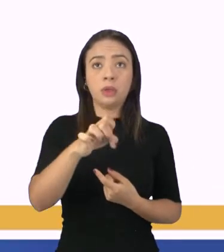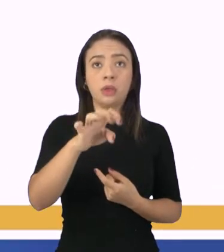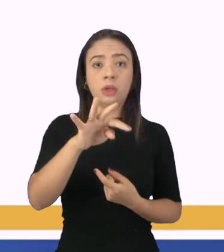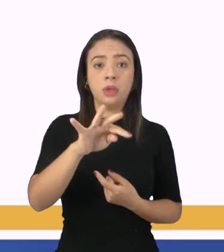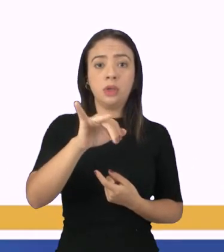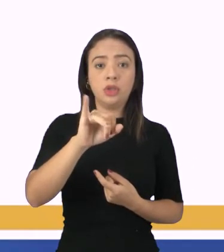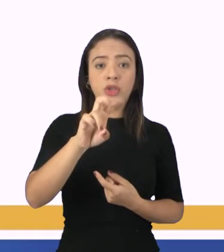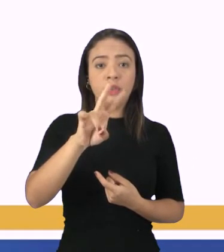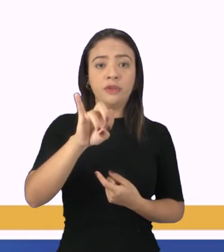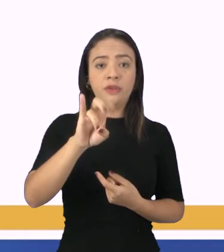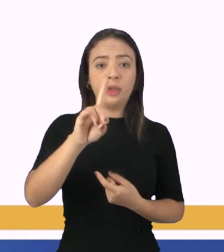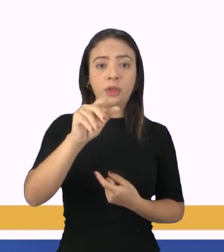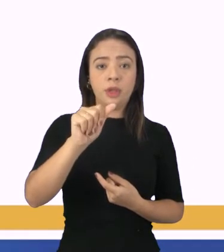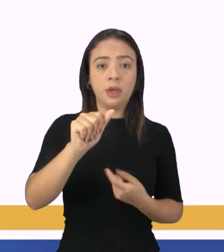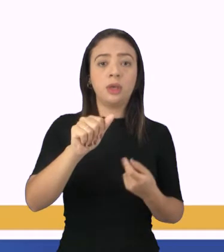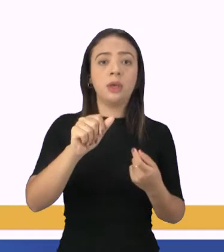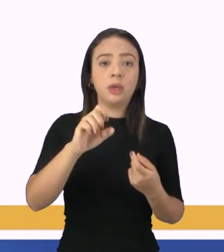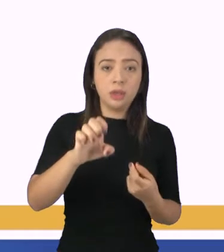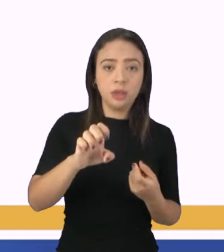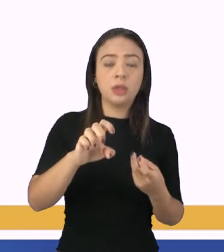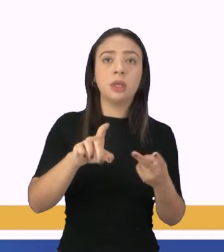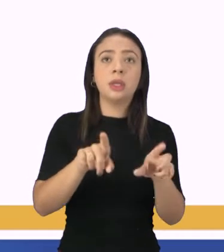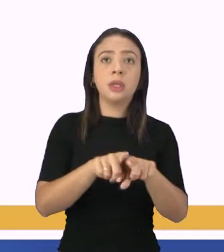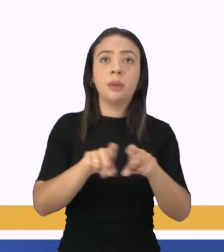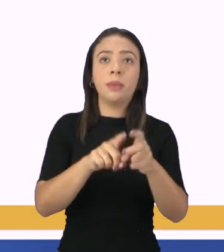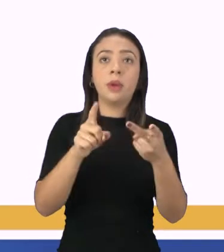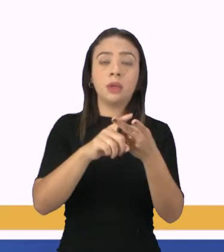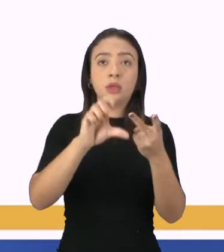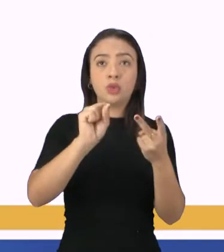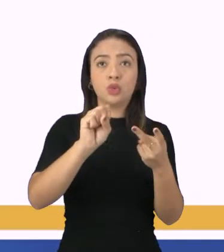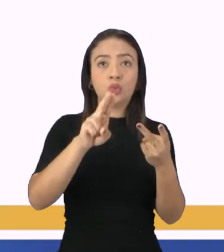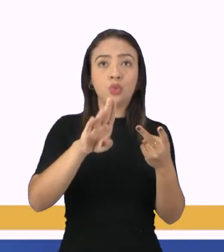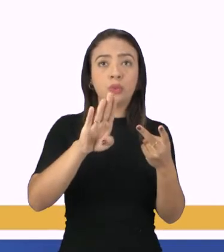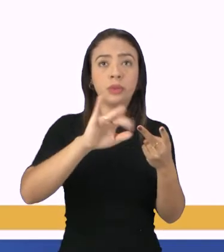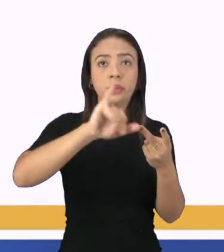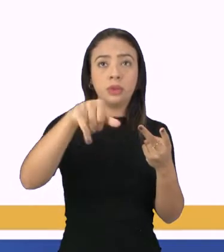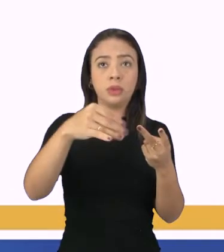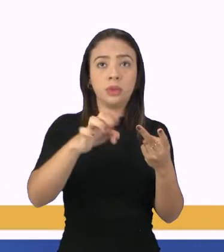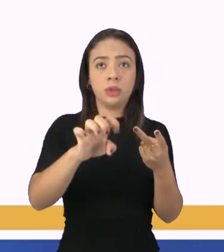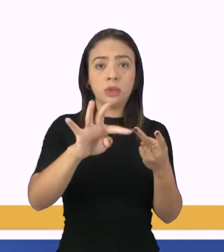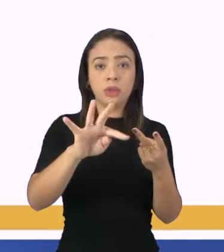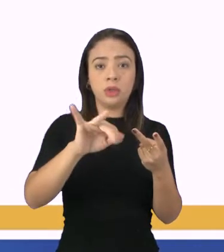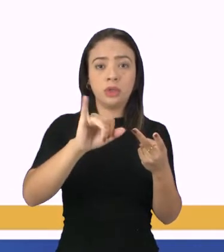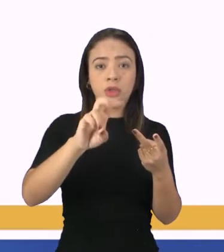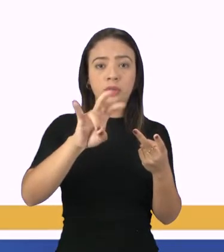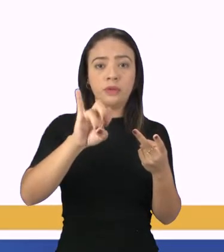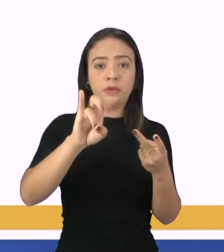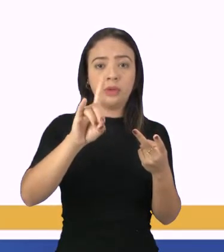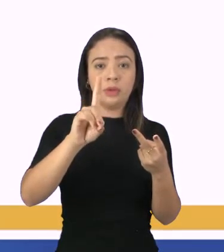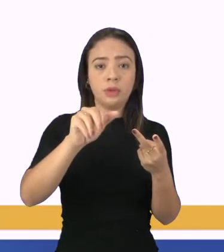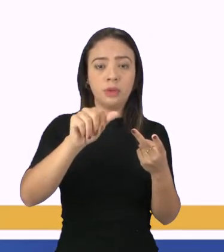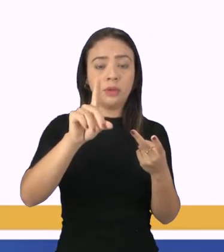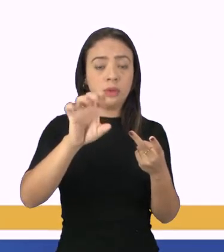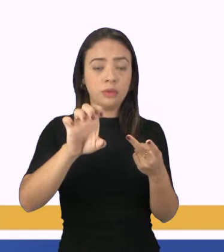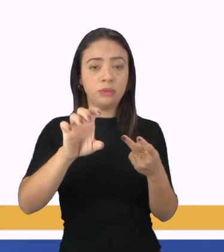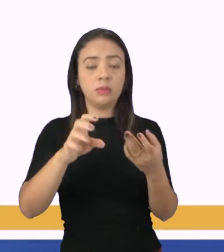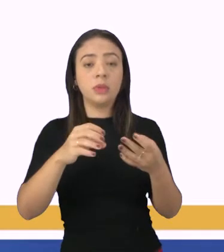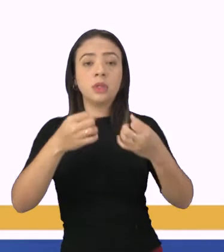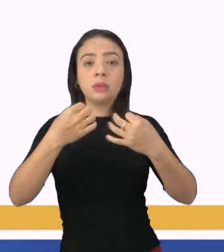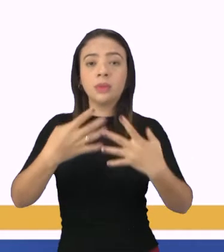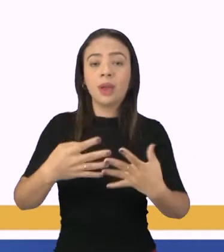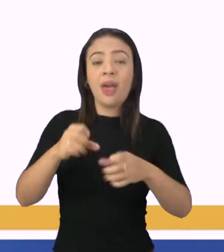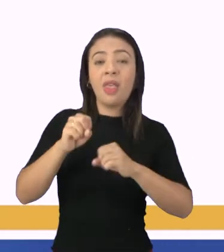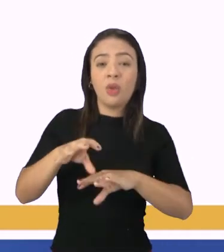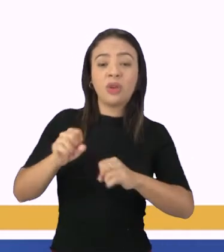subjetividade. Onde? Quando ele diz, pode-se dizer que a educação tradicional sofreu uma ruptura histórica